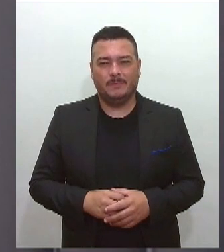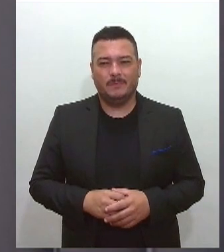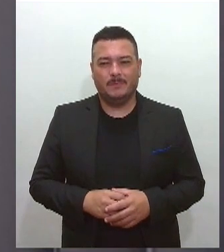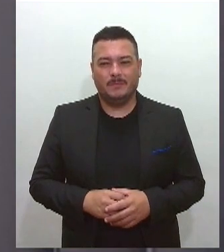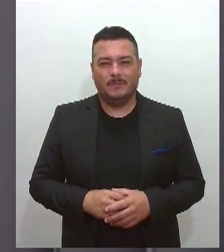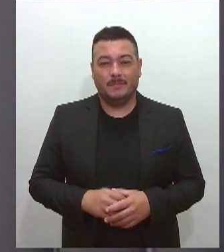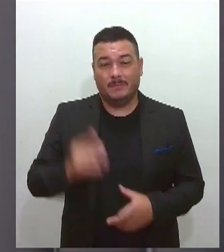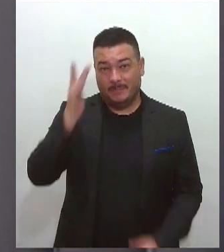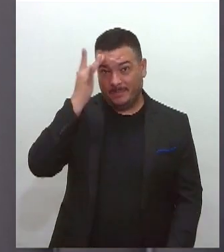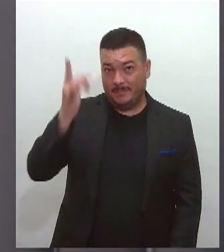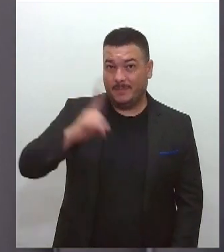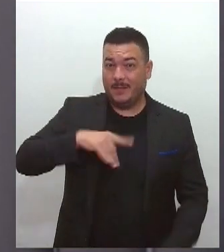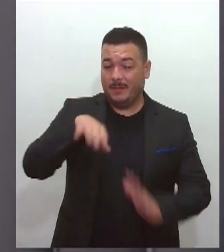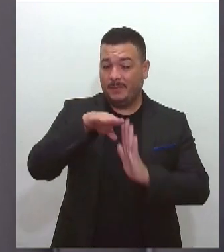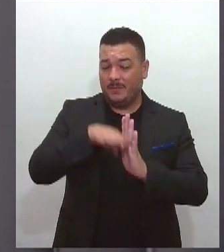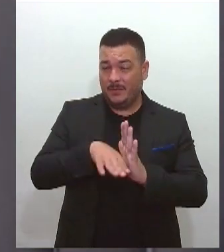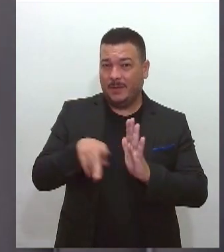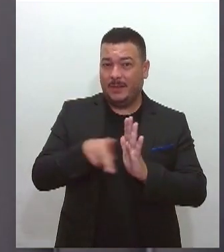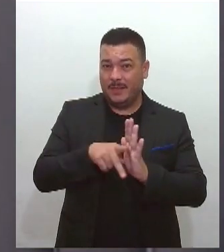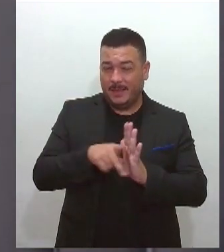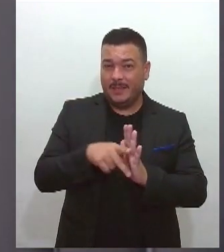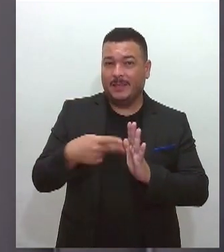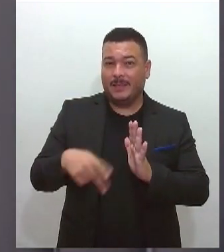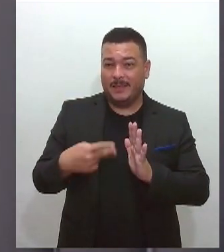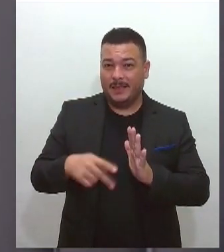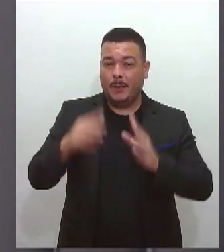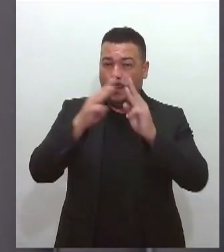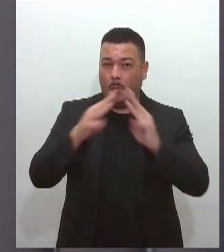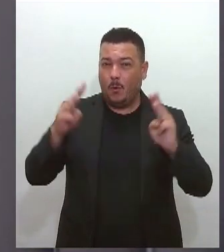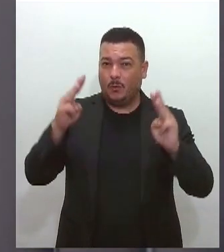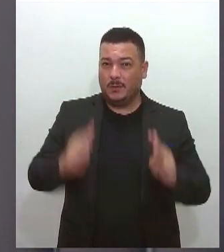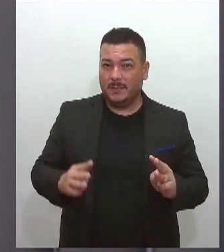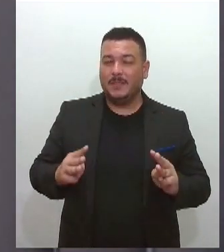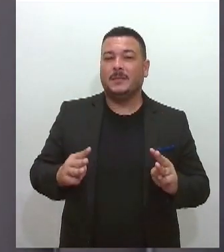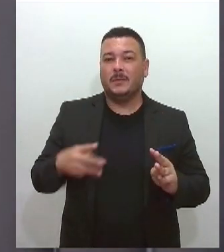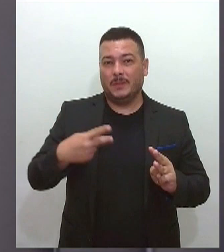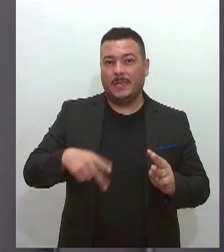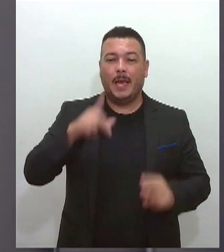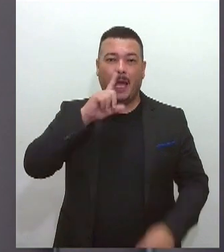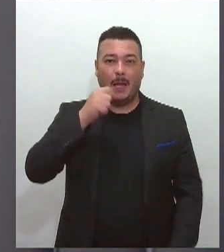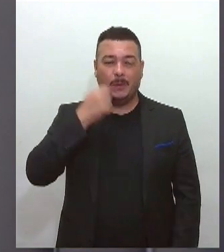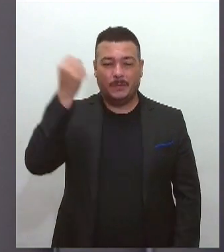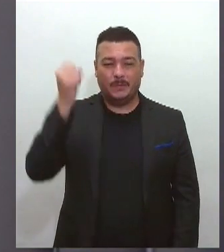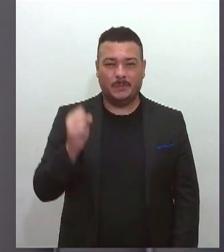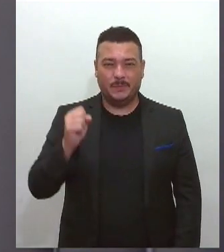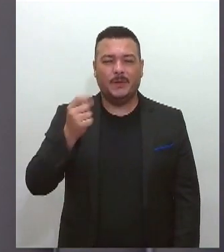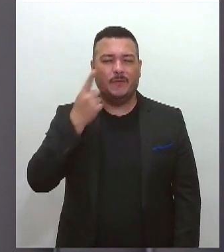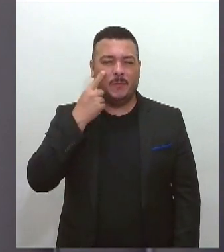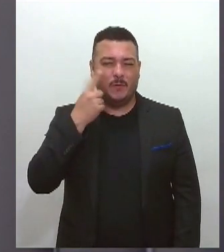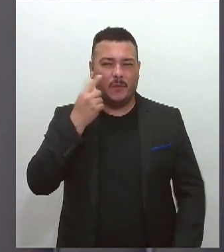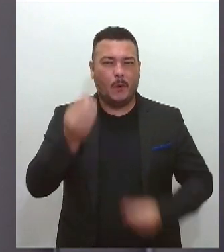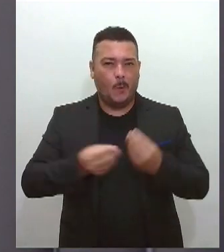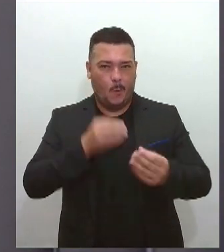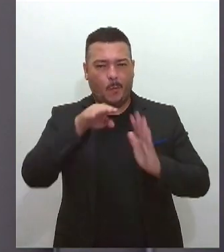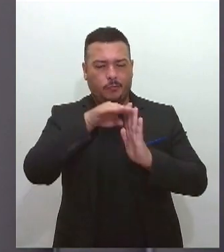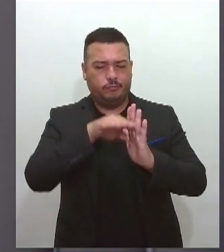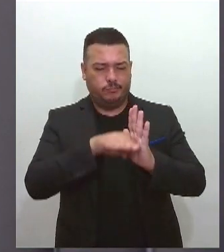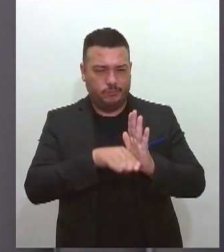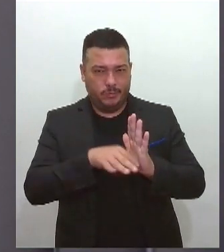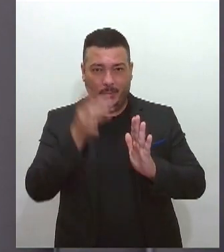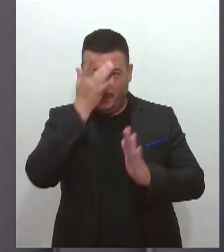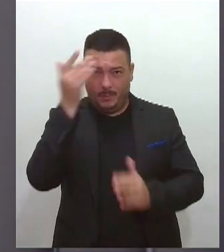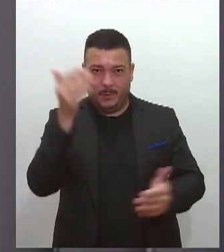Tem programação da Semana Nacional dos Museus no Memorial de Sergipe. Vamos saber mais sobre a atividade com um dos participantes, o